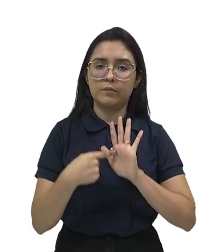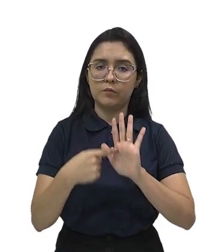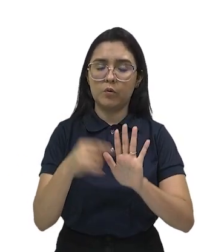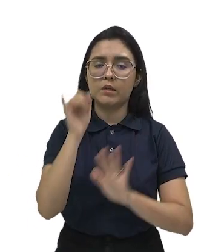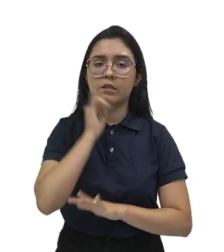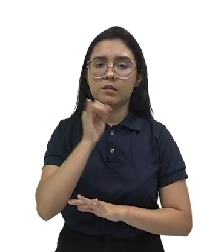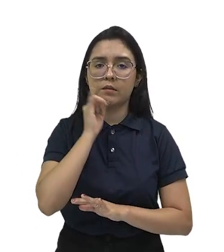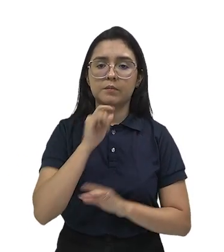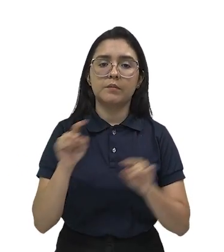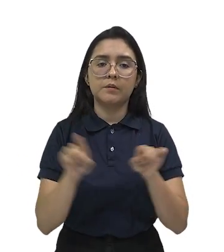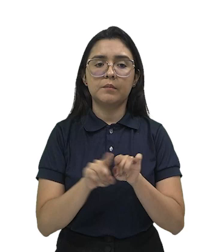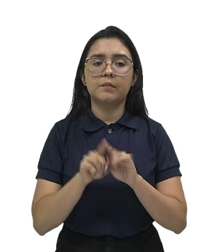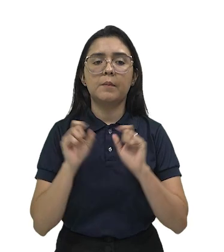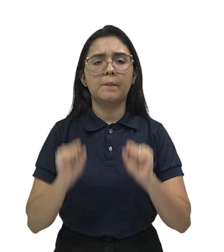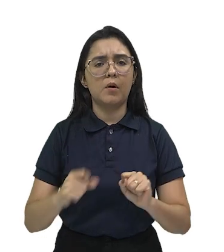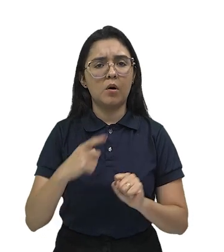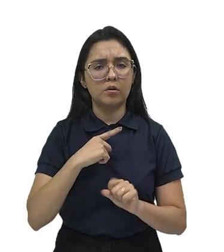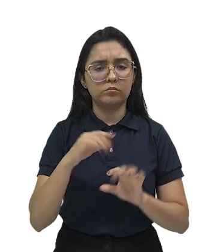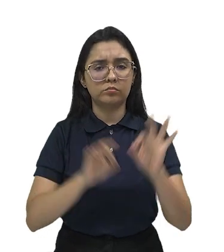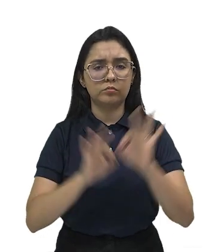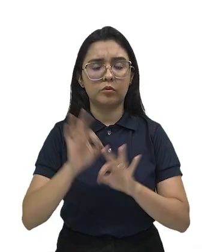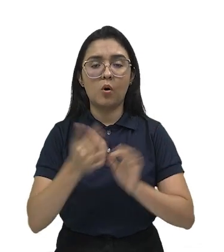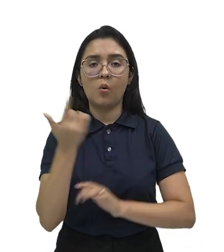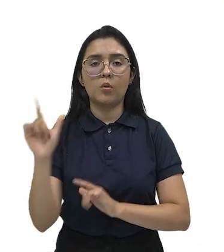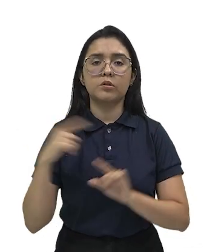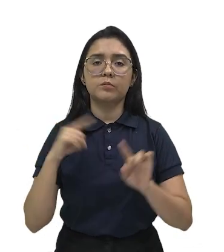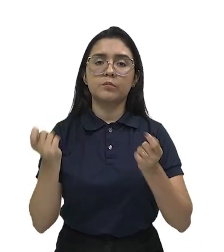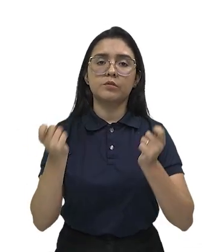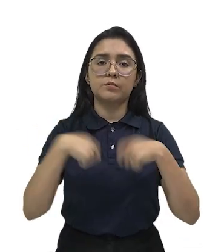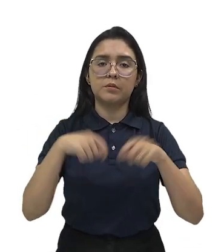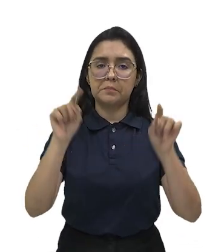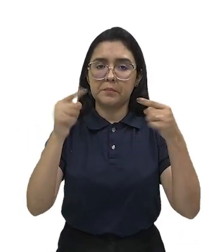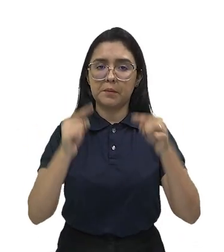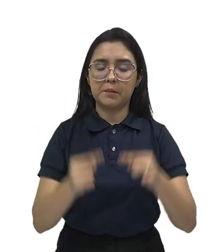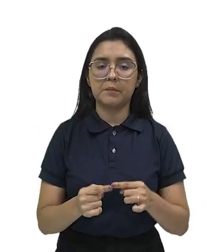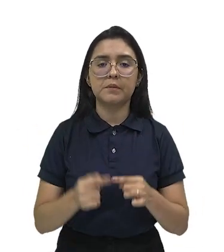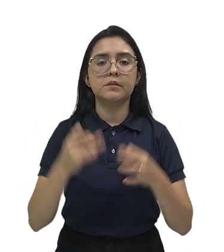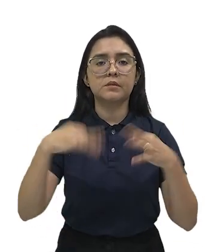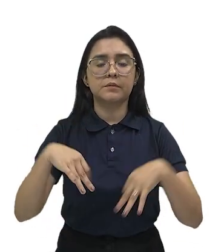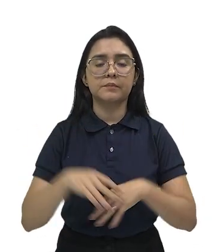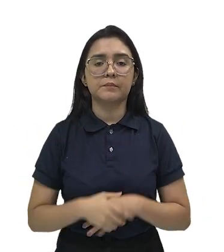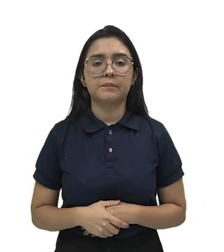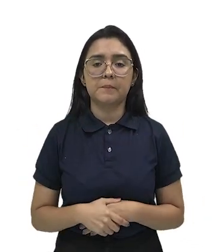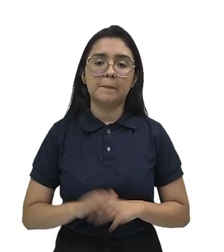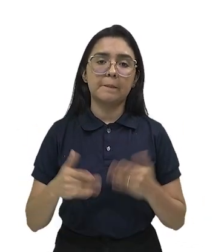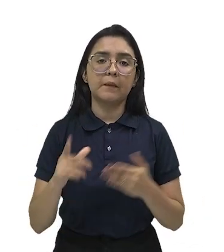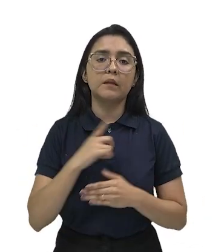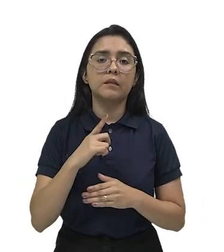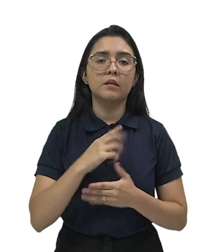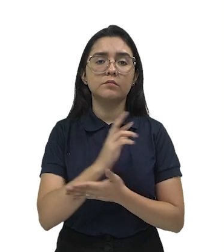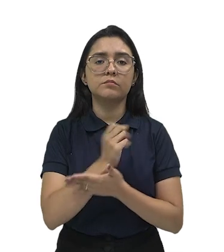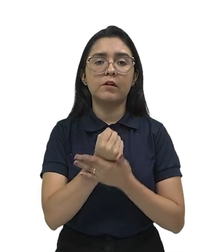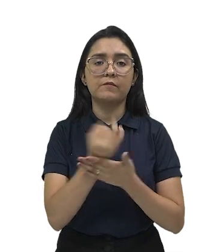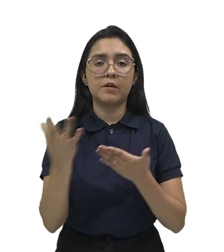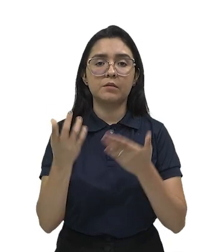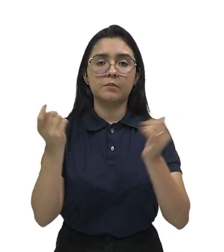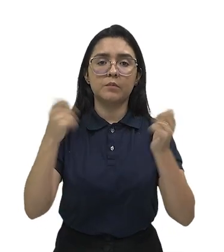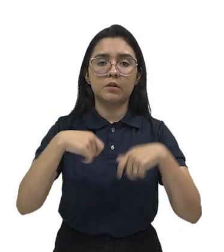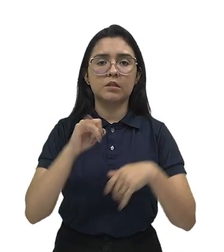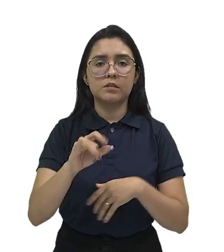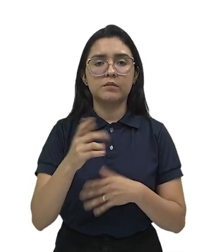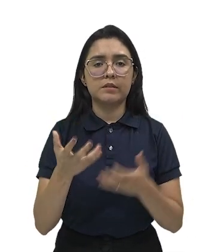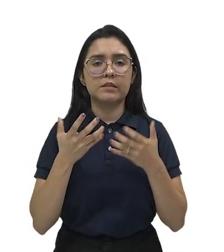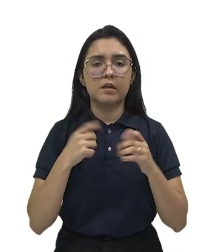como eu também poderia sair construindo outras situações. Então você tem essas possibilidades. Se você